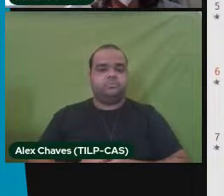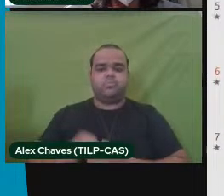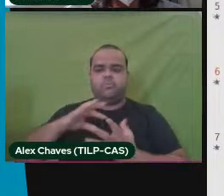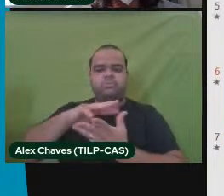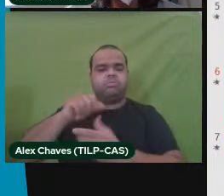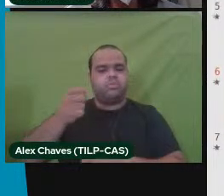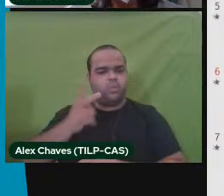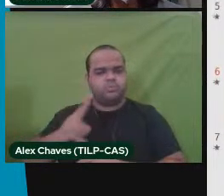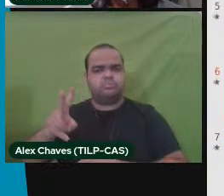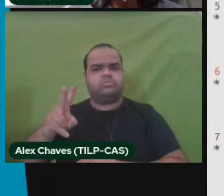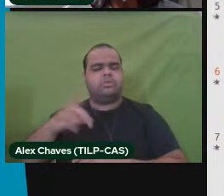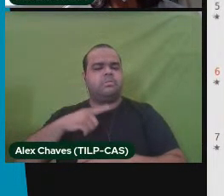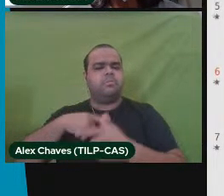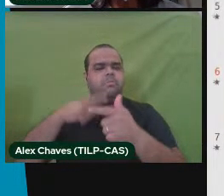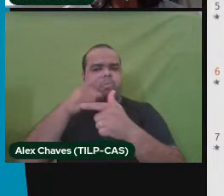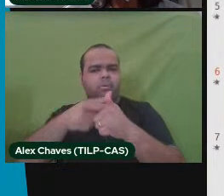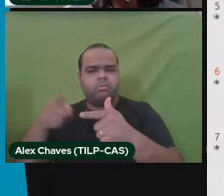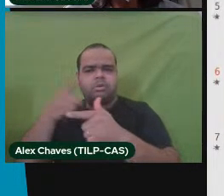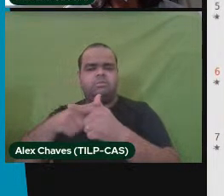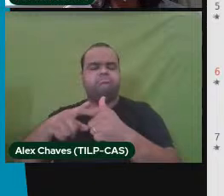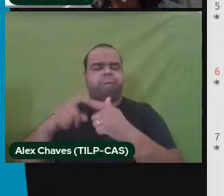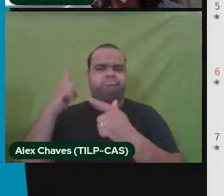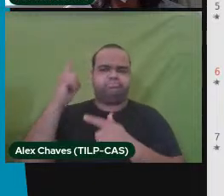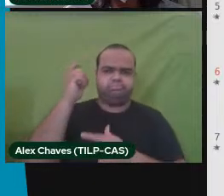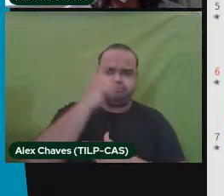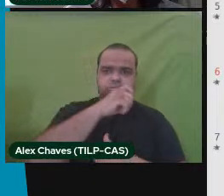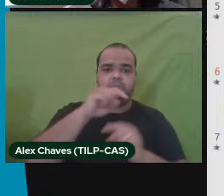das turbulências, com essa